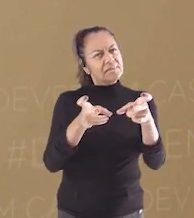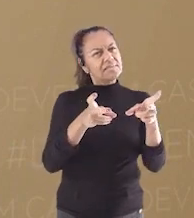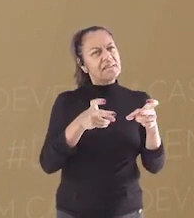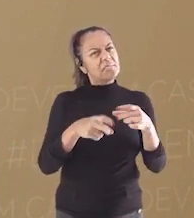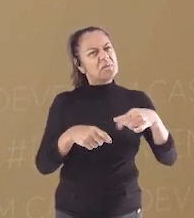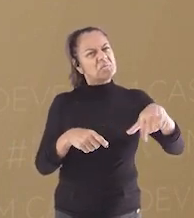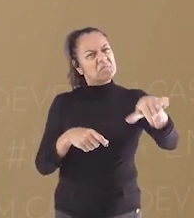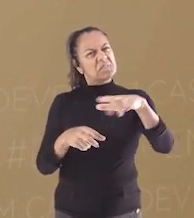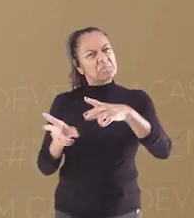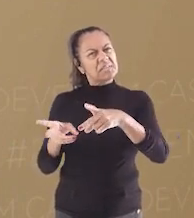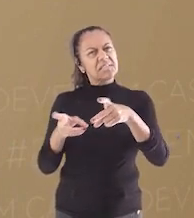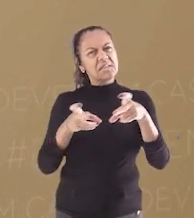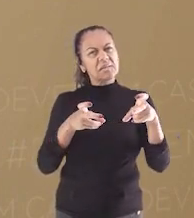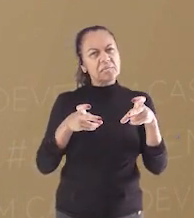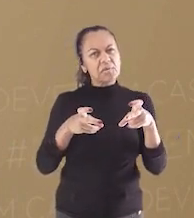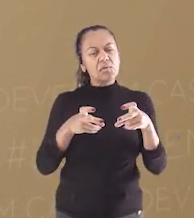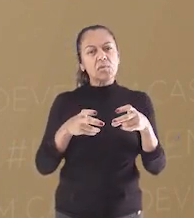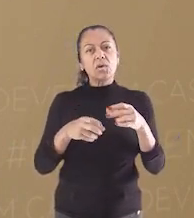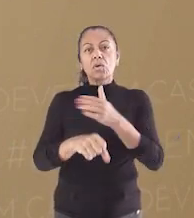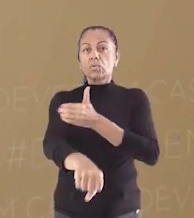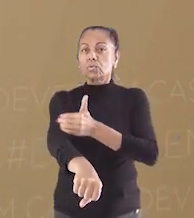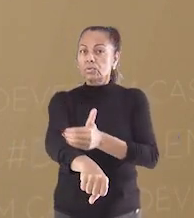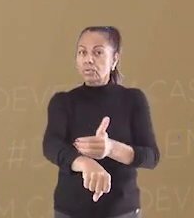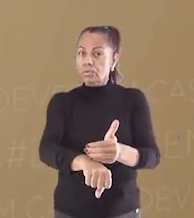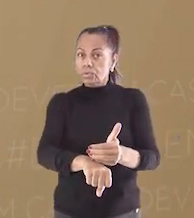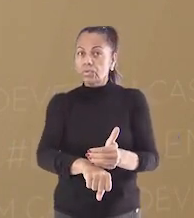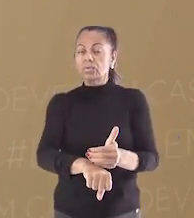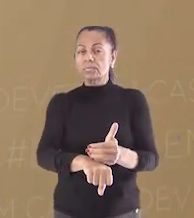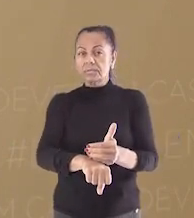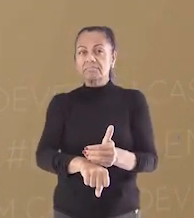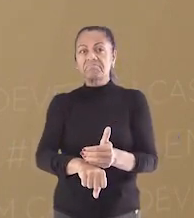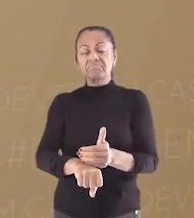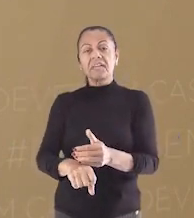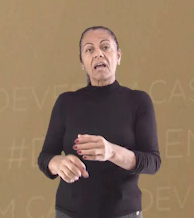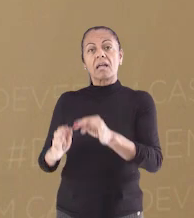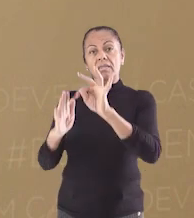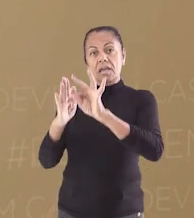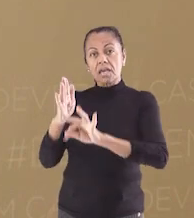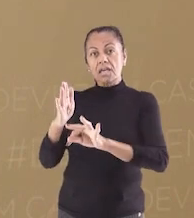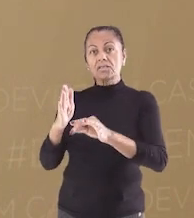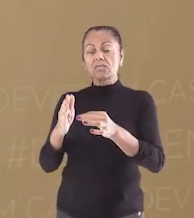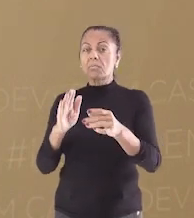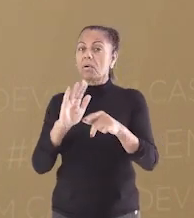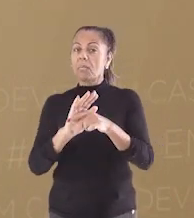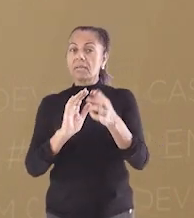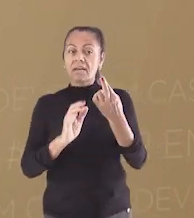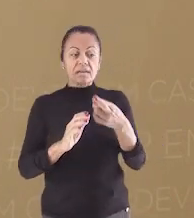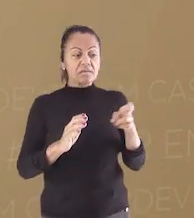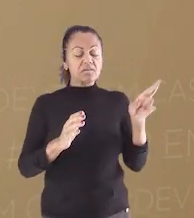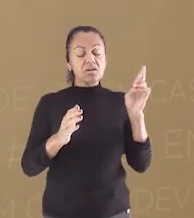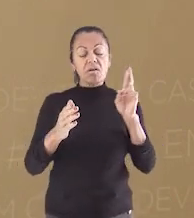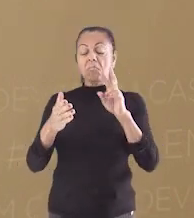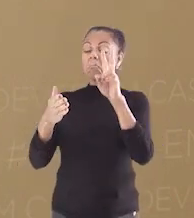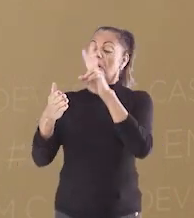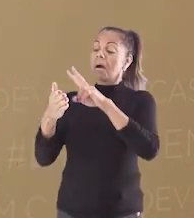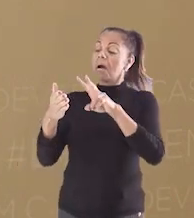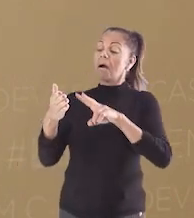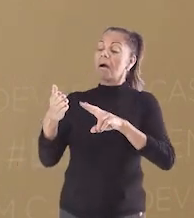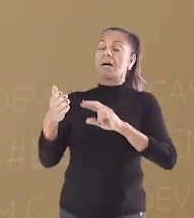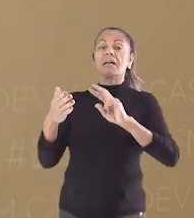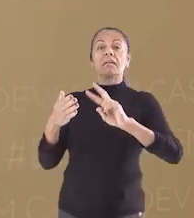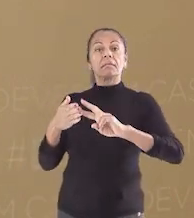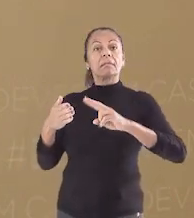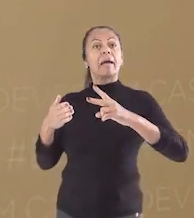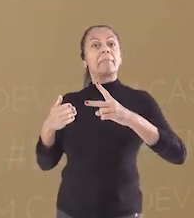esses costumes e tradições dessas religiões geralmente são ensinamentos tirados dos textos religiosos